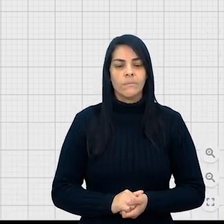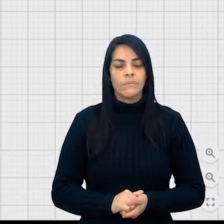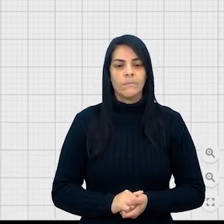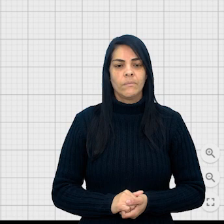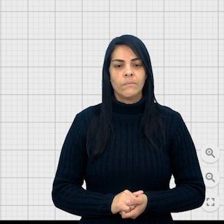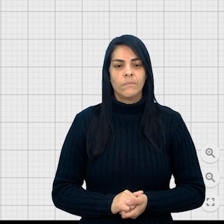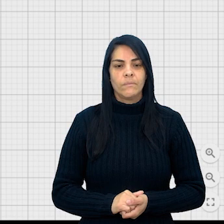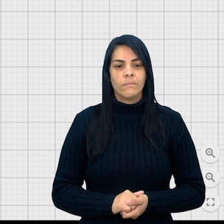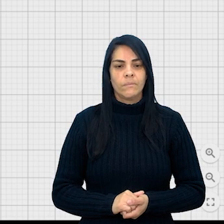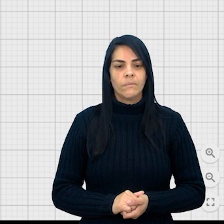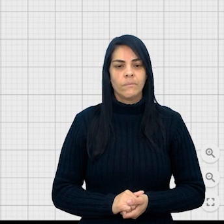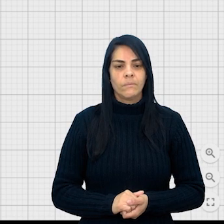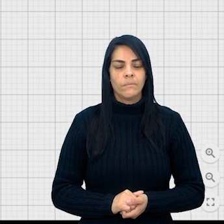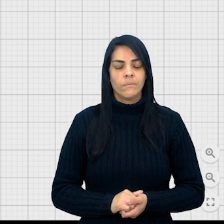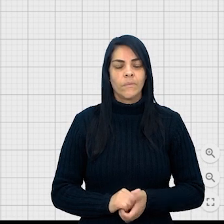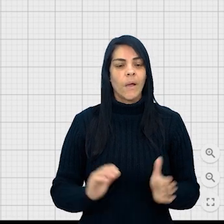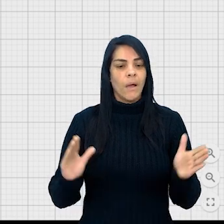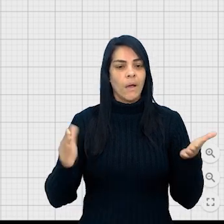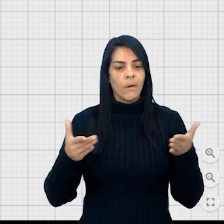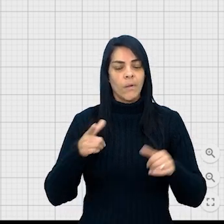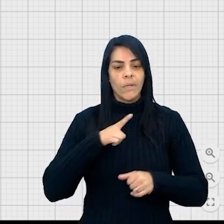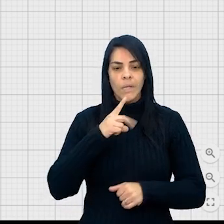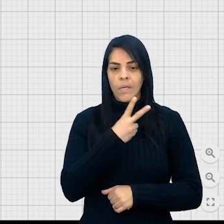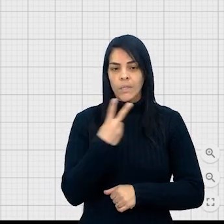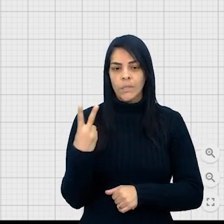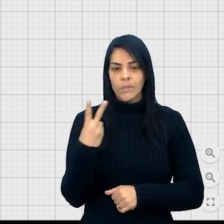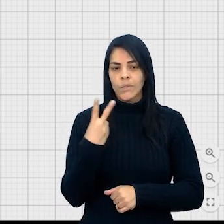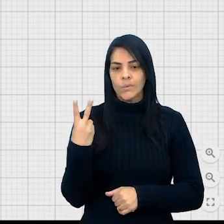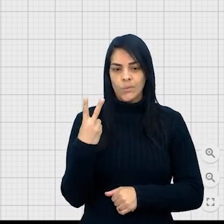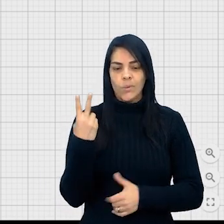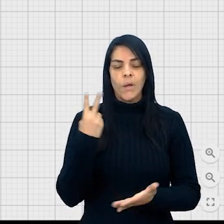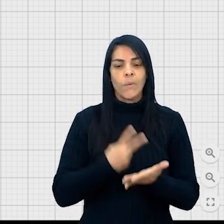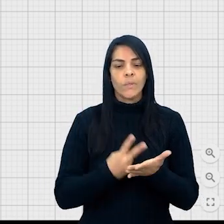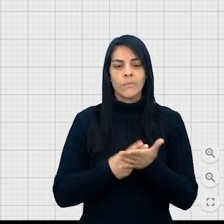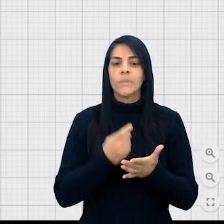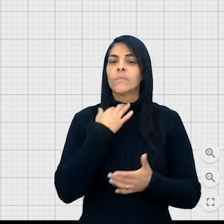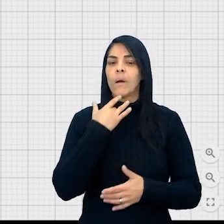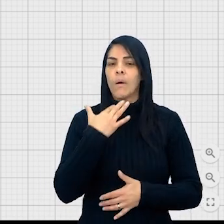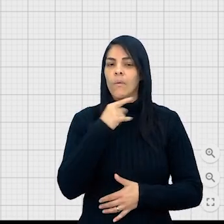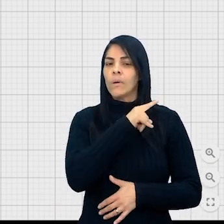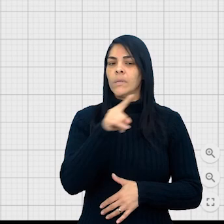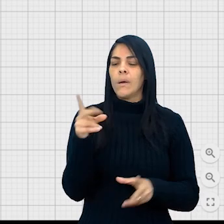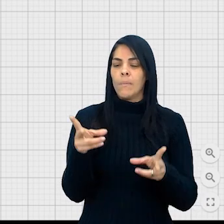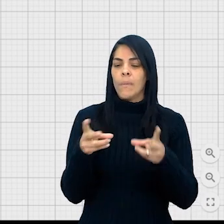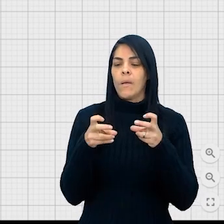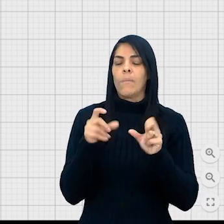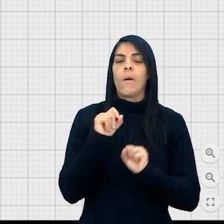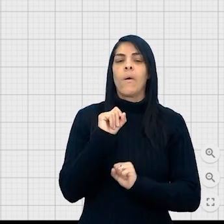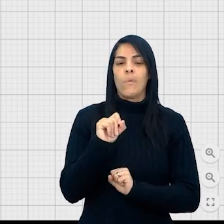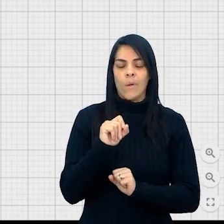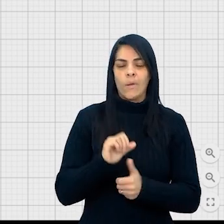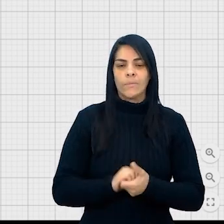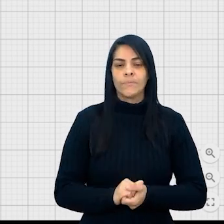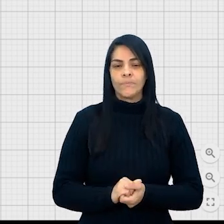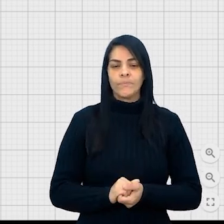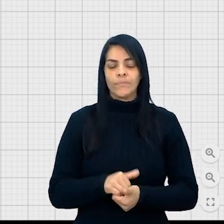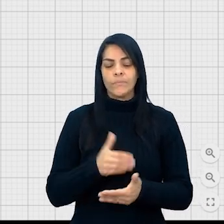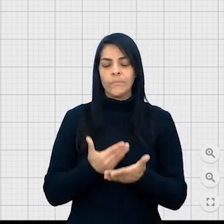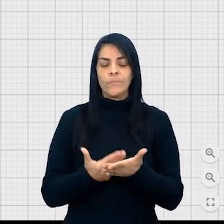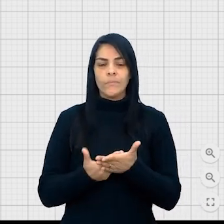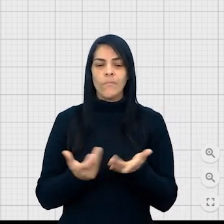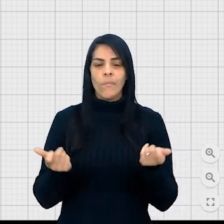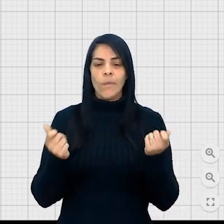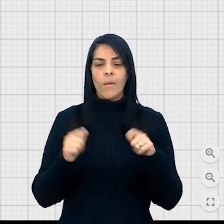isso, agora eu tenho aí as duas com a mesma cor. Percebam, o estudante ele